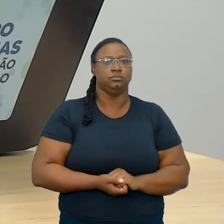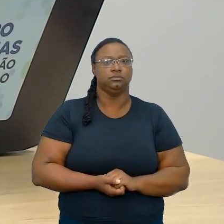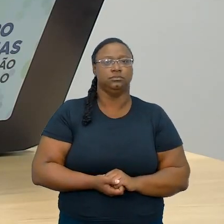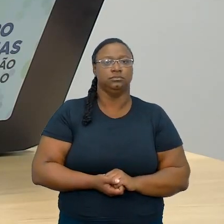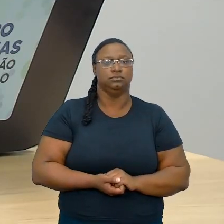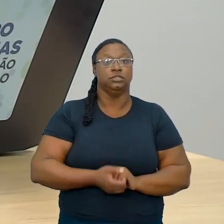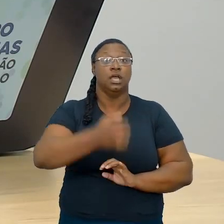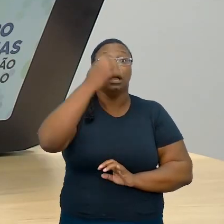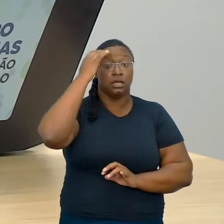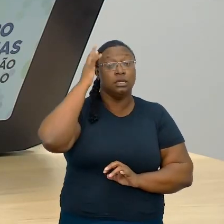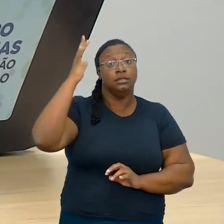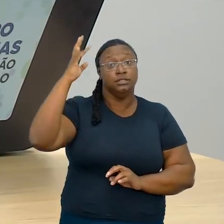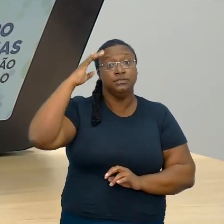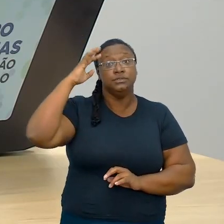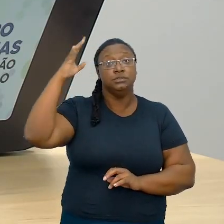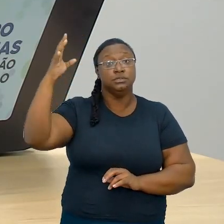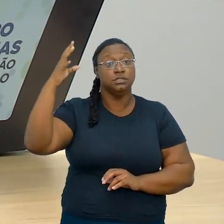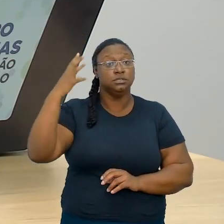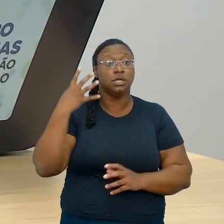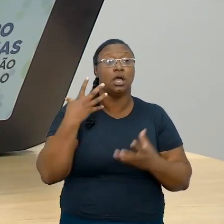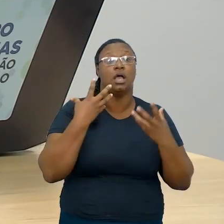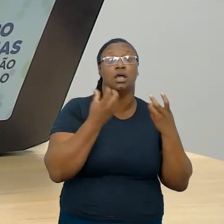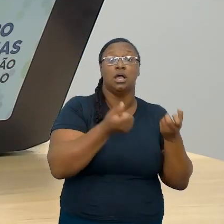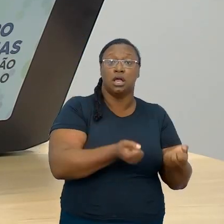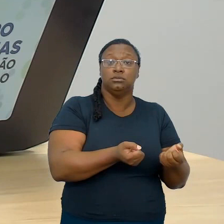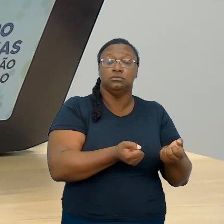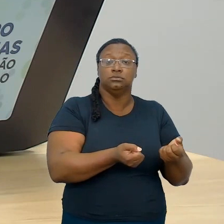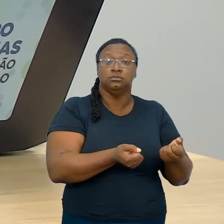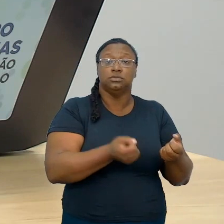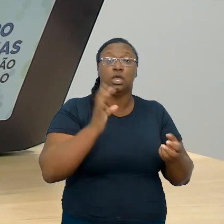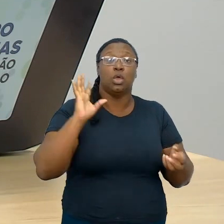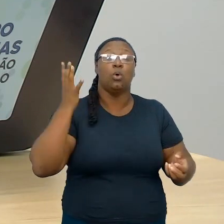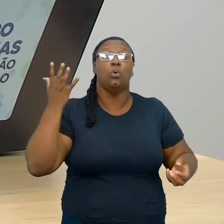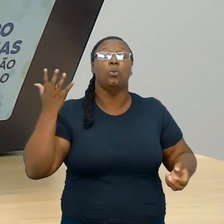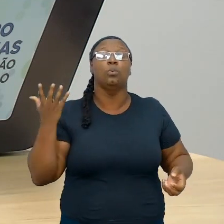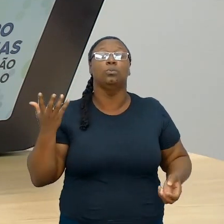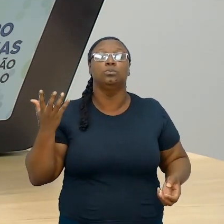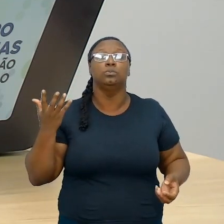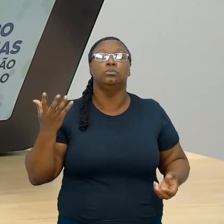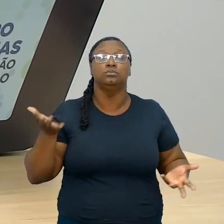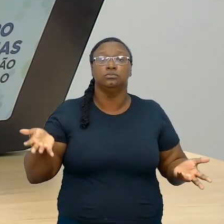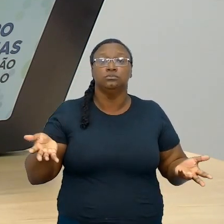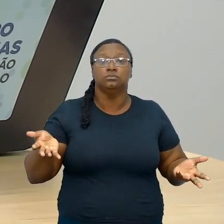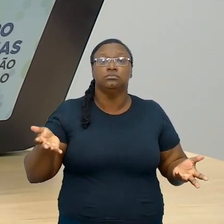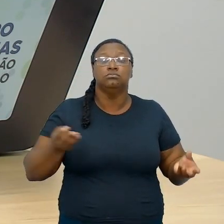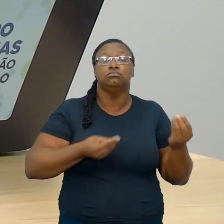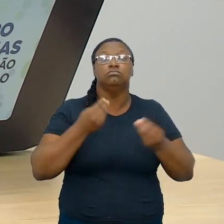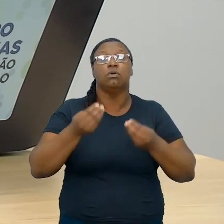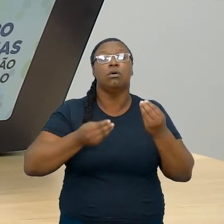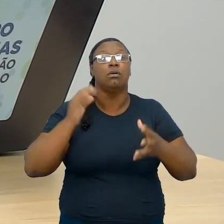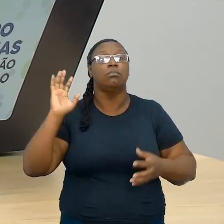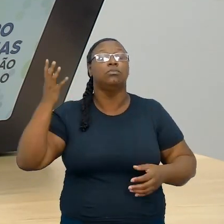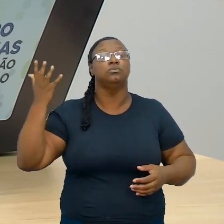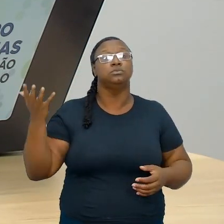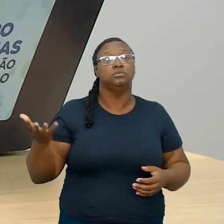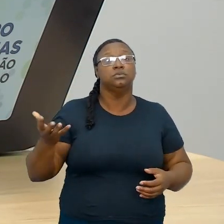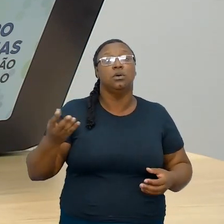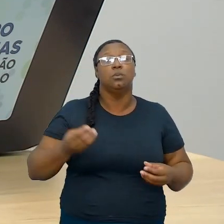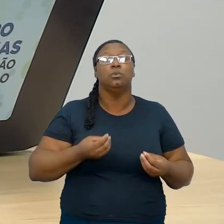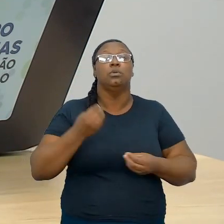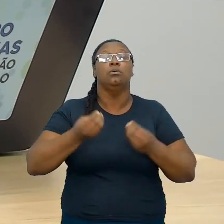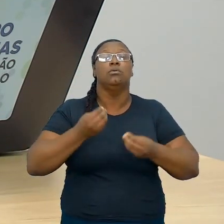E reflexões sobre os resultados, né? Como foi executado e quais serão os próximos passos,